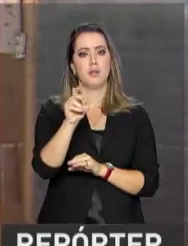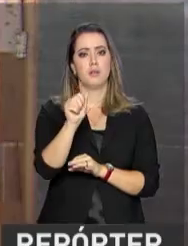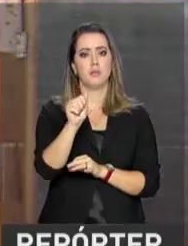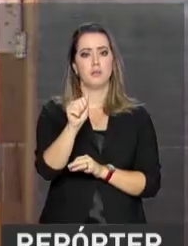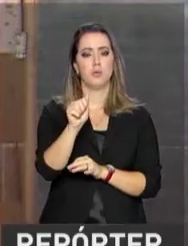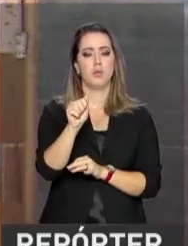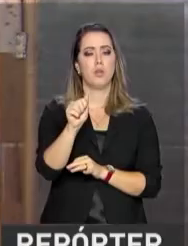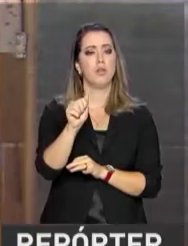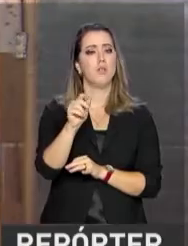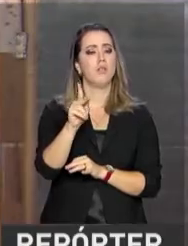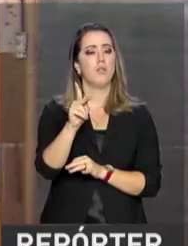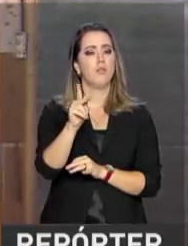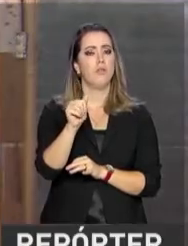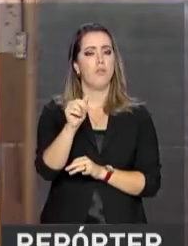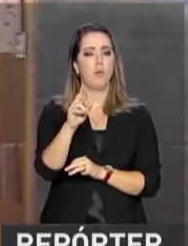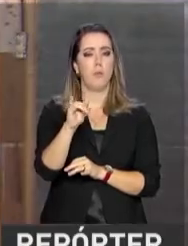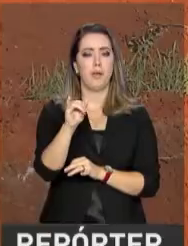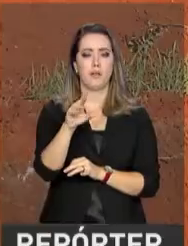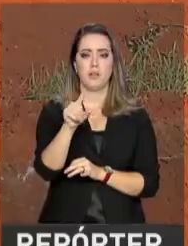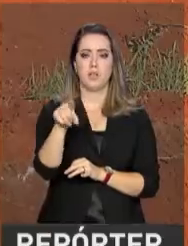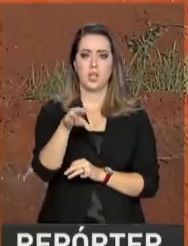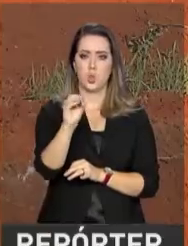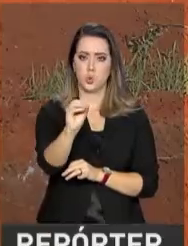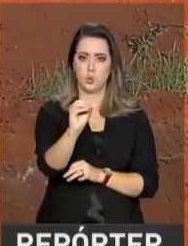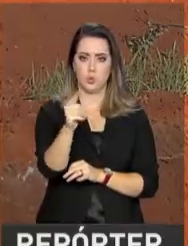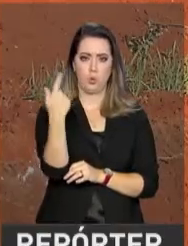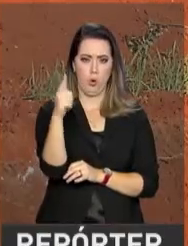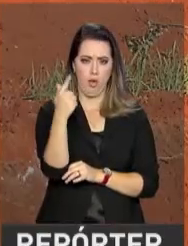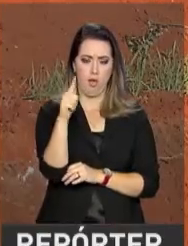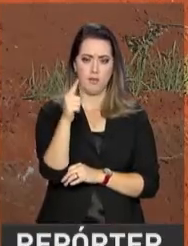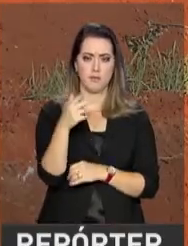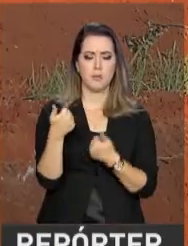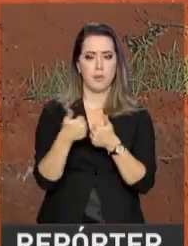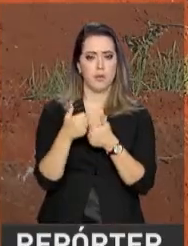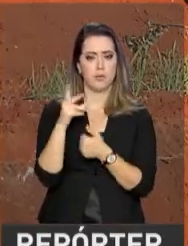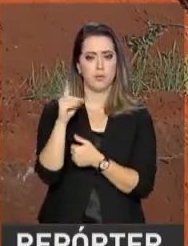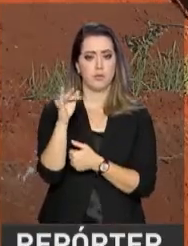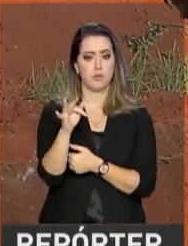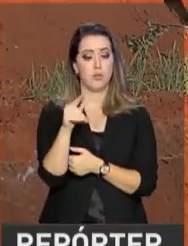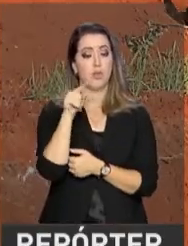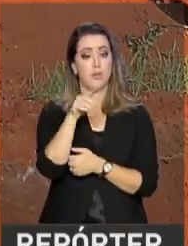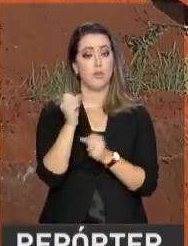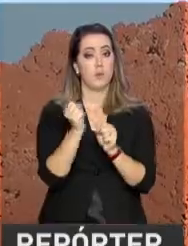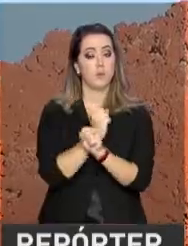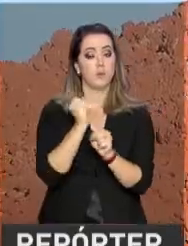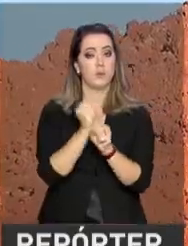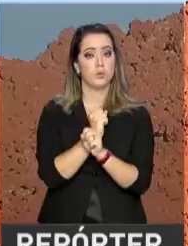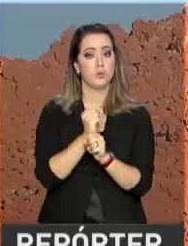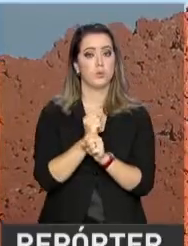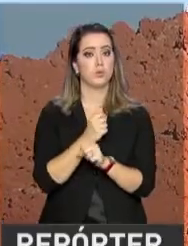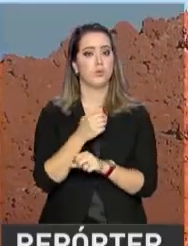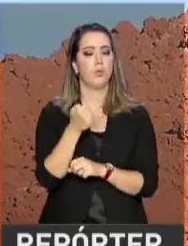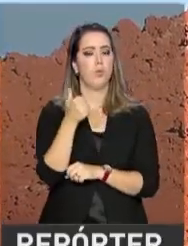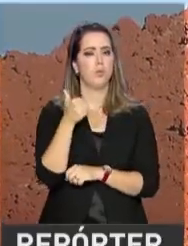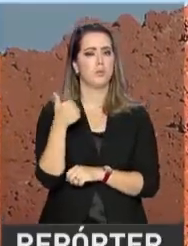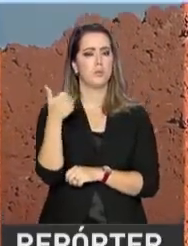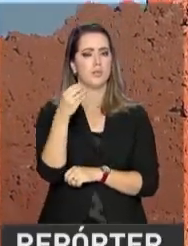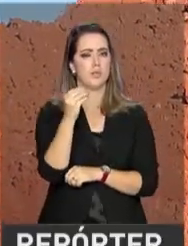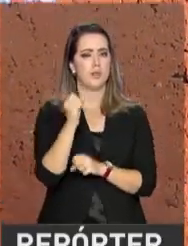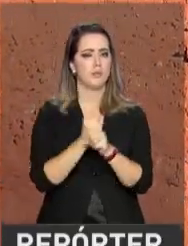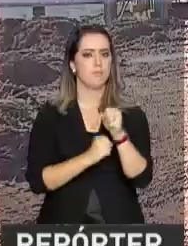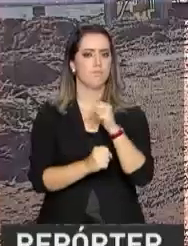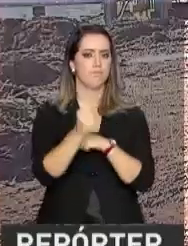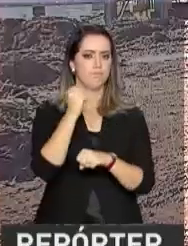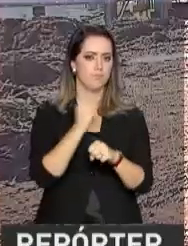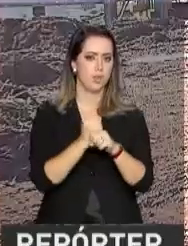a 45 quilômetros de brasília o sistema produtor corumbá começou a ser construído há quase uma década e estava